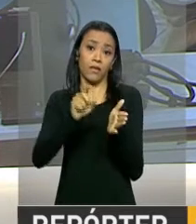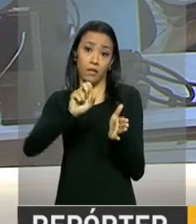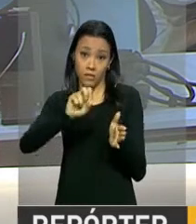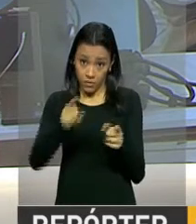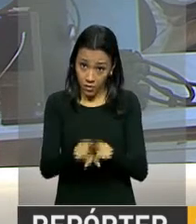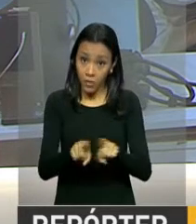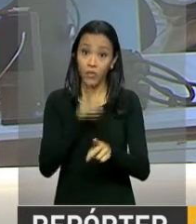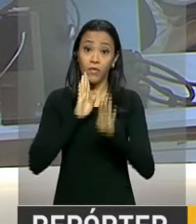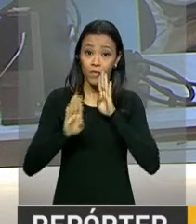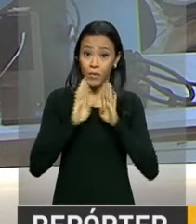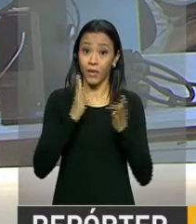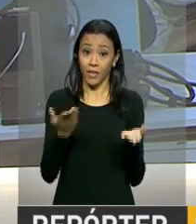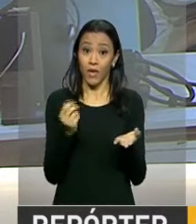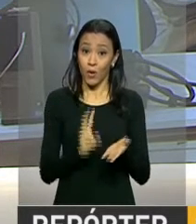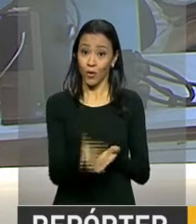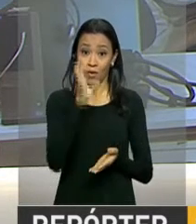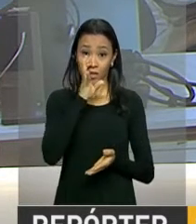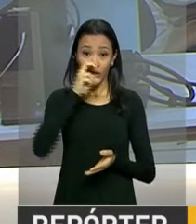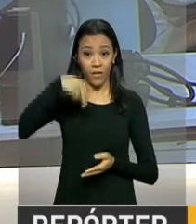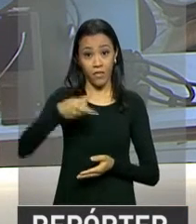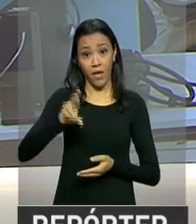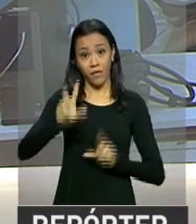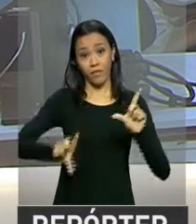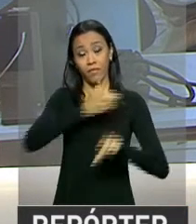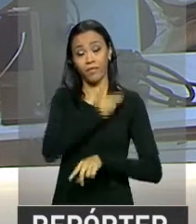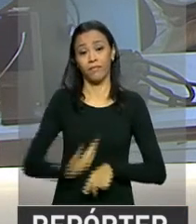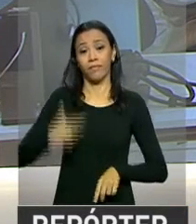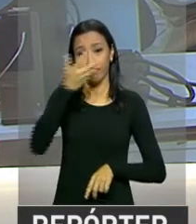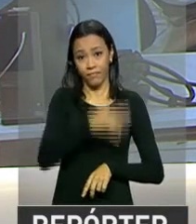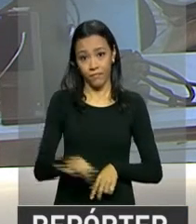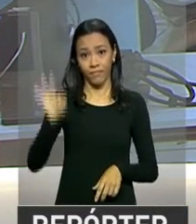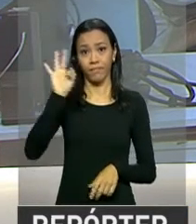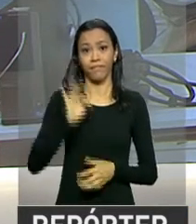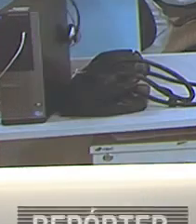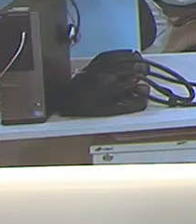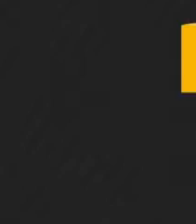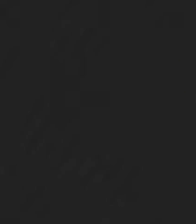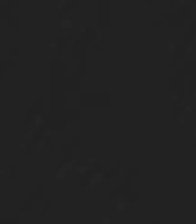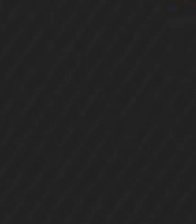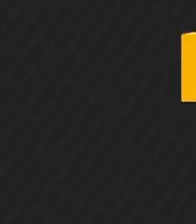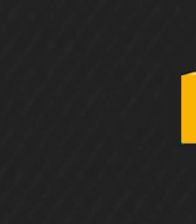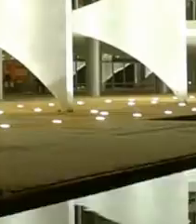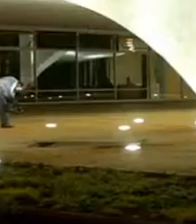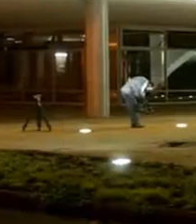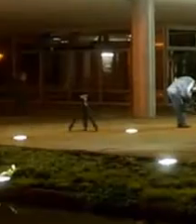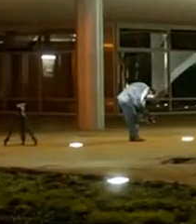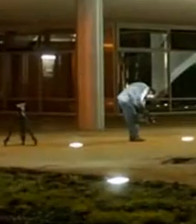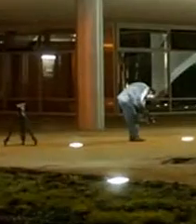Twitter, no Facebook. Continue na NBR, a TV do Governo Federal.